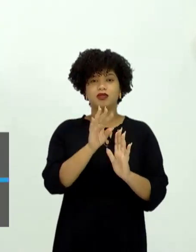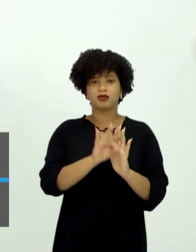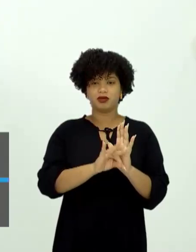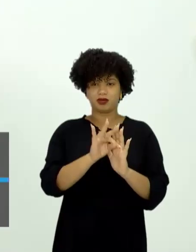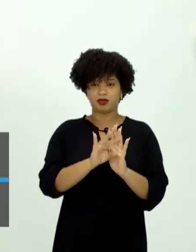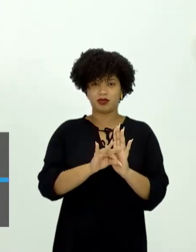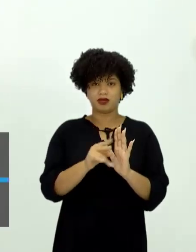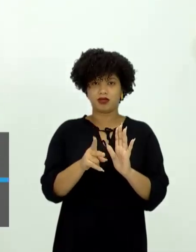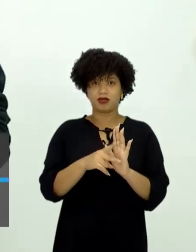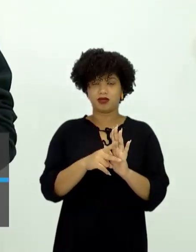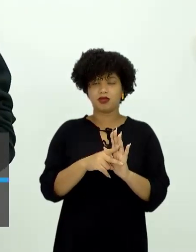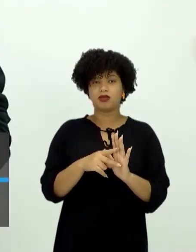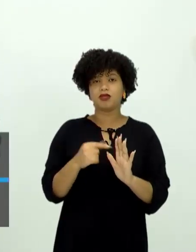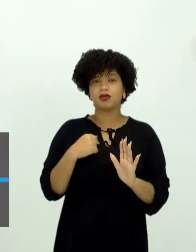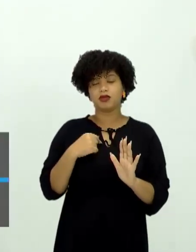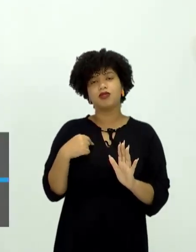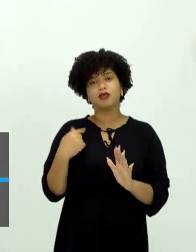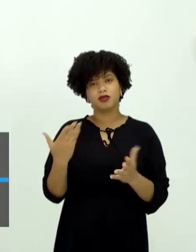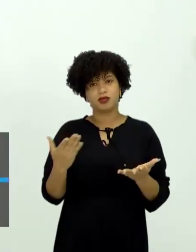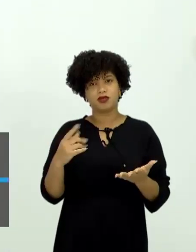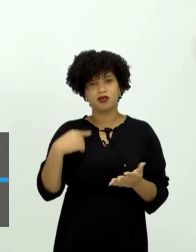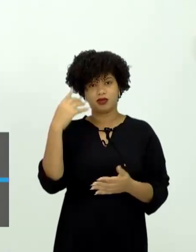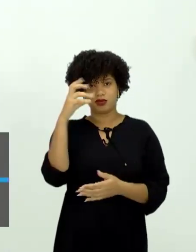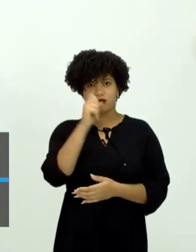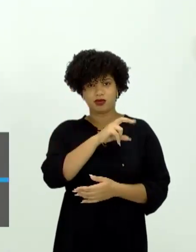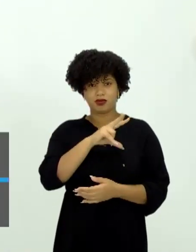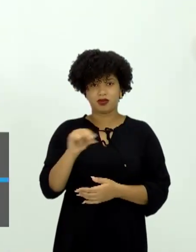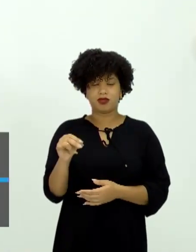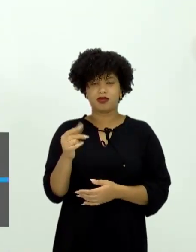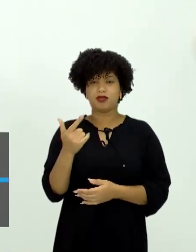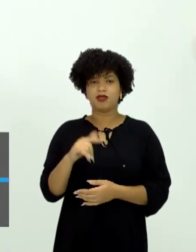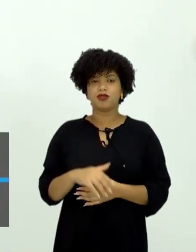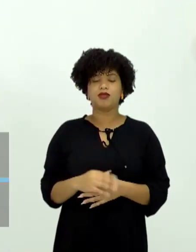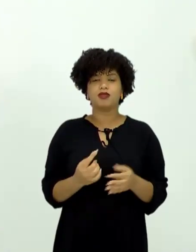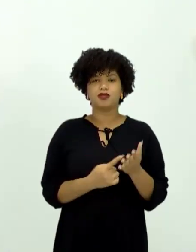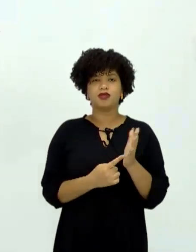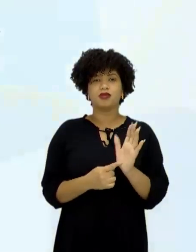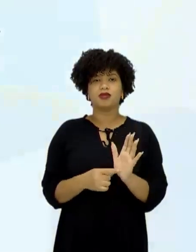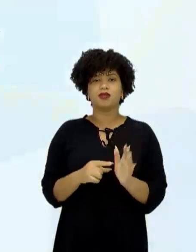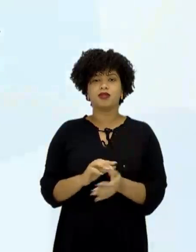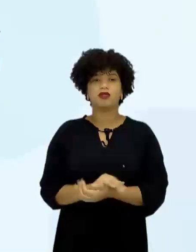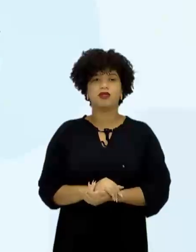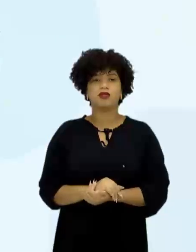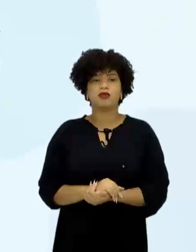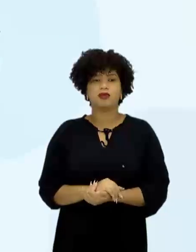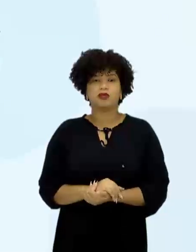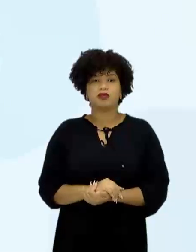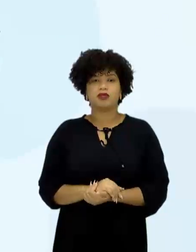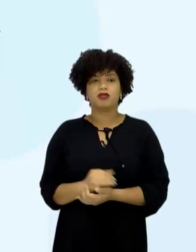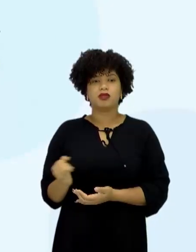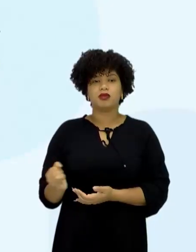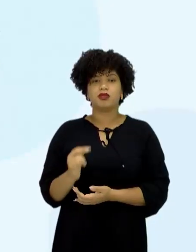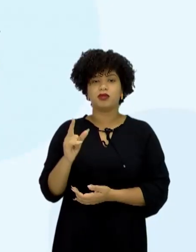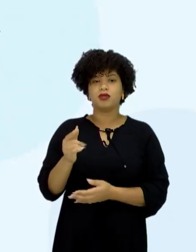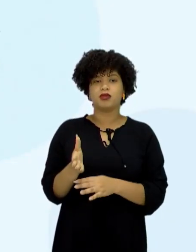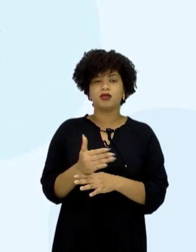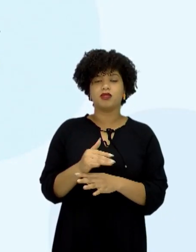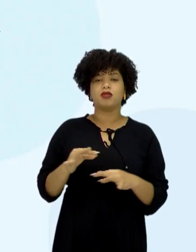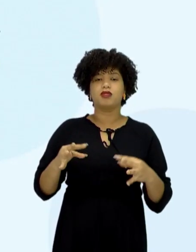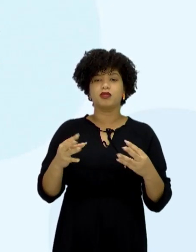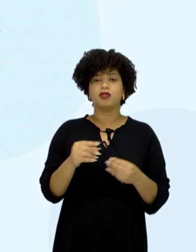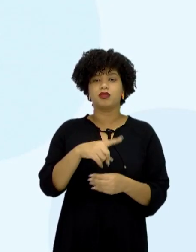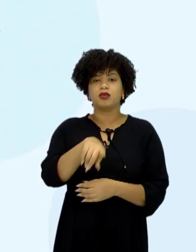da minha paródia, que é o que a gente vai trabalhar. Então, volta para a tela para eles. Olha lá. É importante, antes de tudo, que o